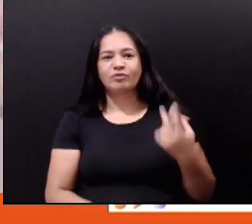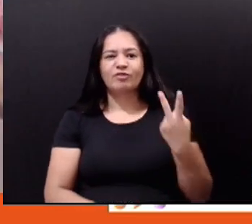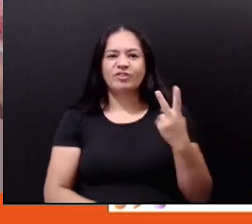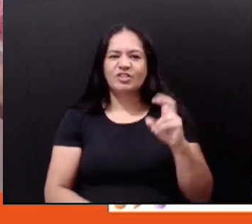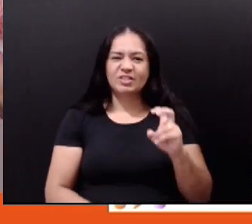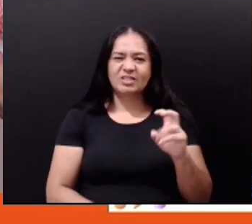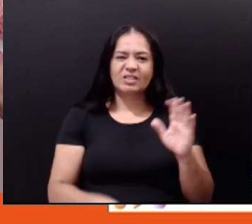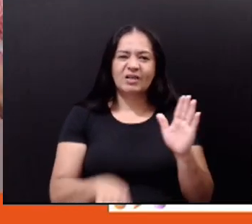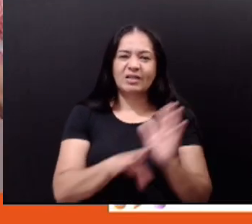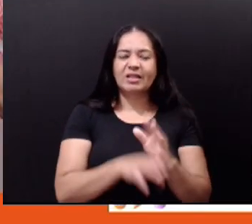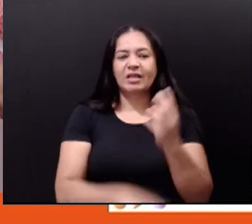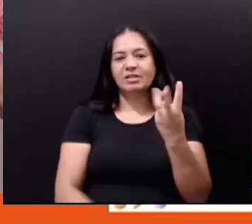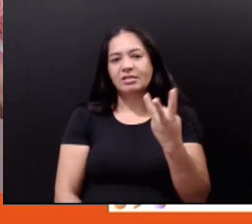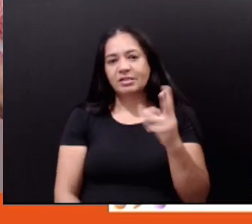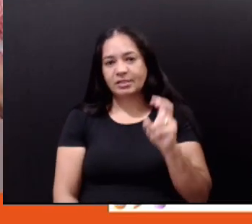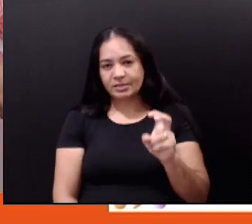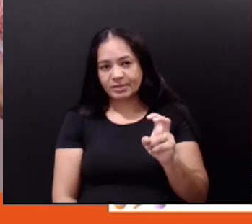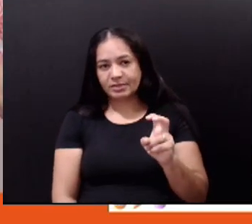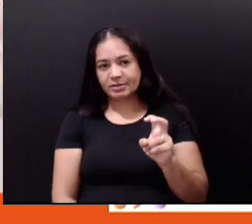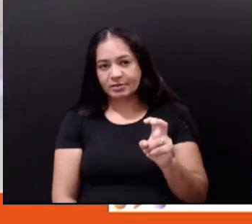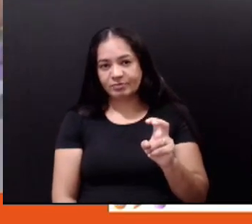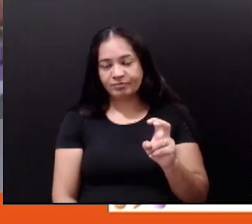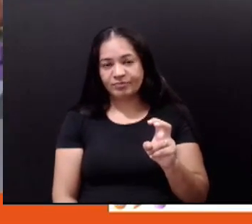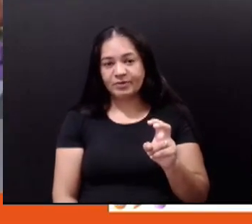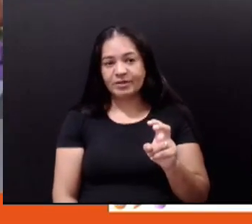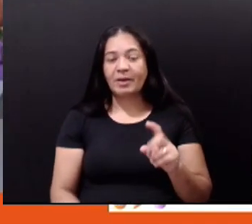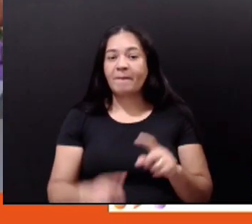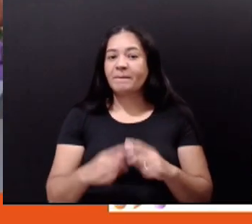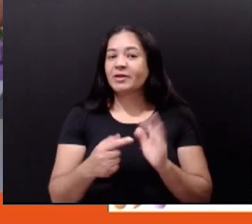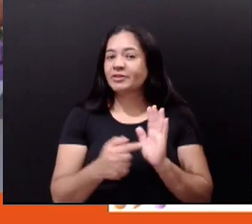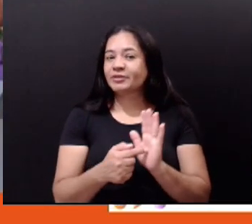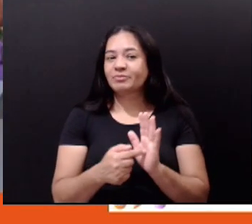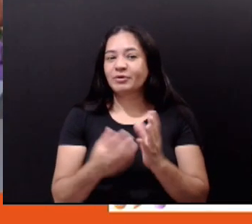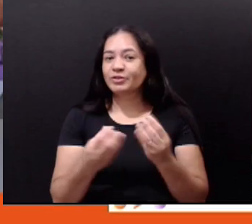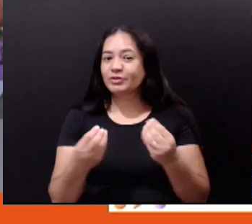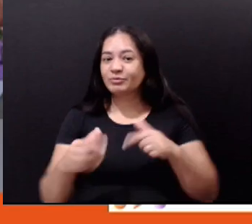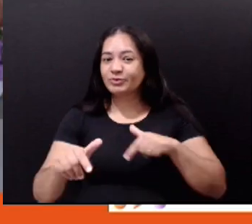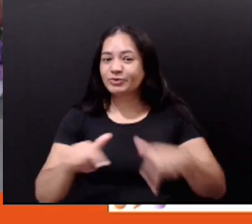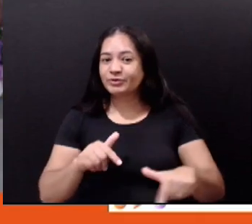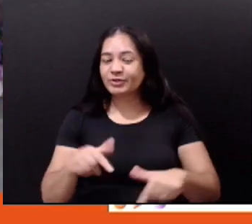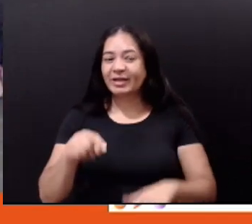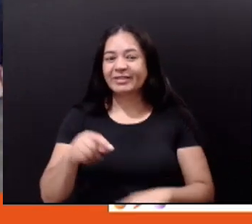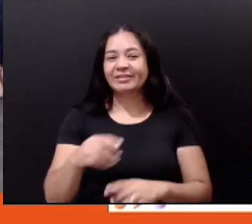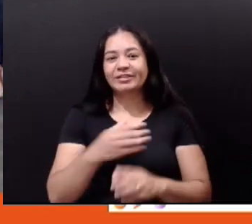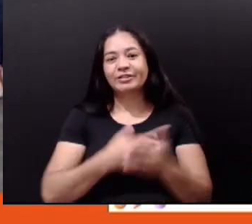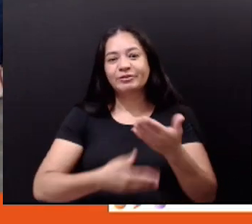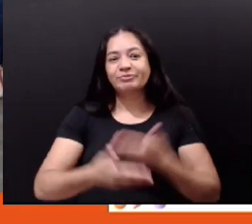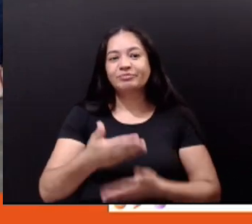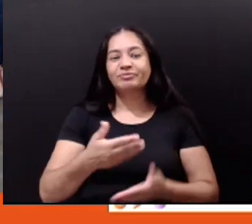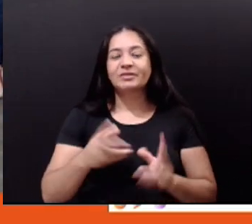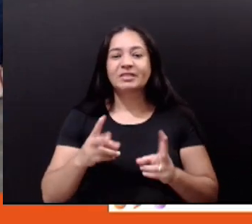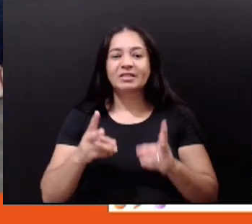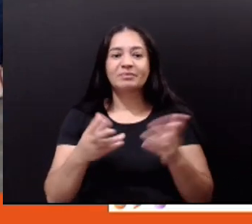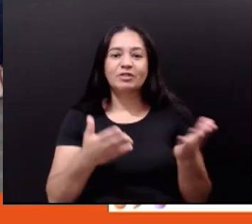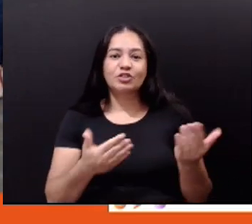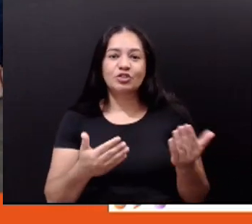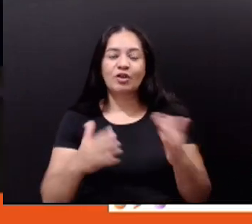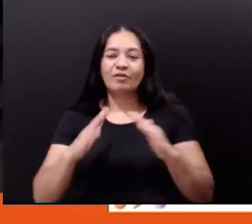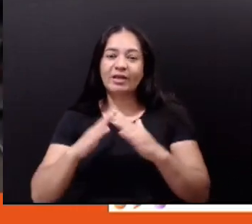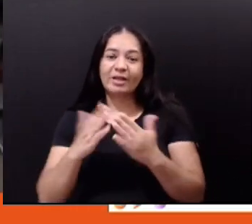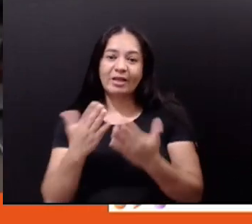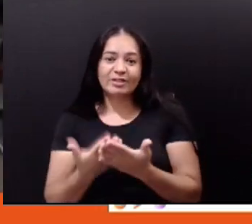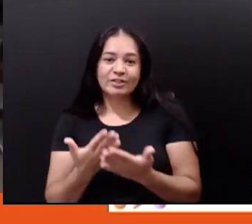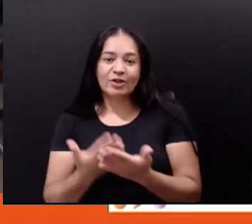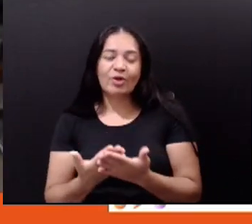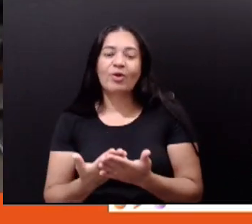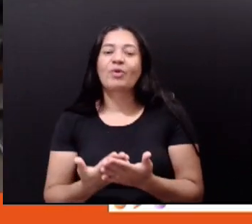anos, que não aparece muito no serviço de convivência. É verdade, sempre são jovens que estão na escola, ainda no ensino médio, né? É isso, então